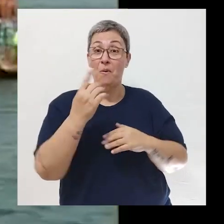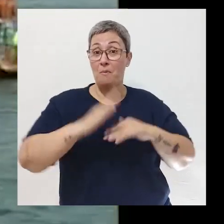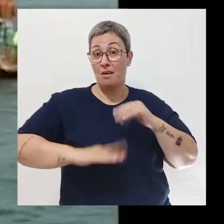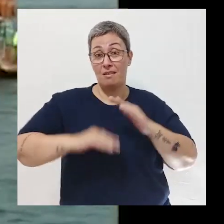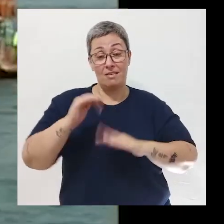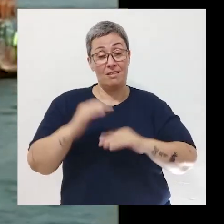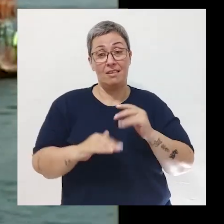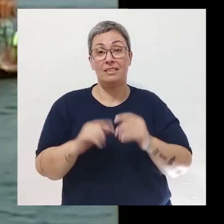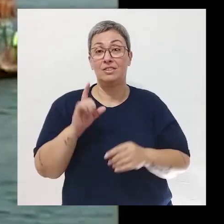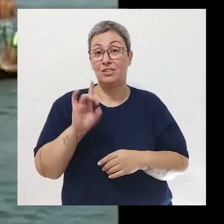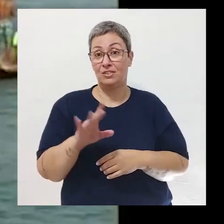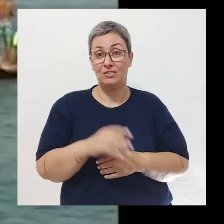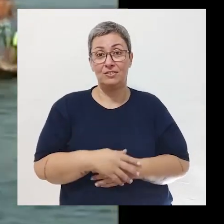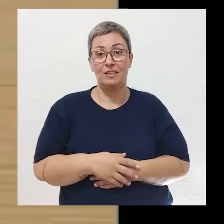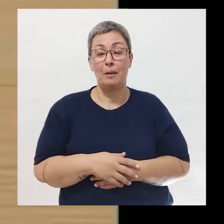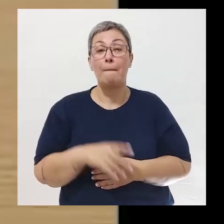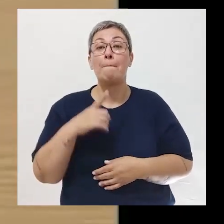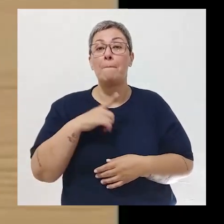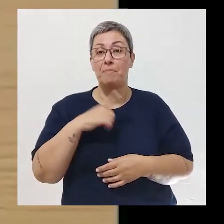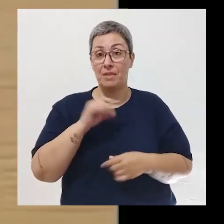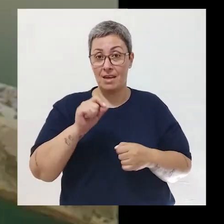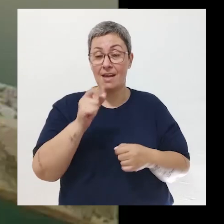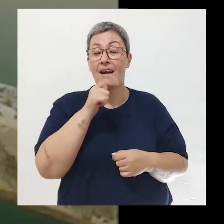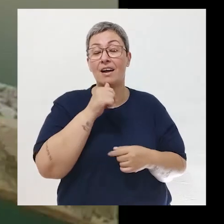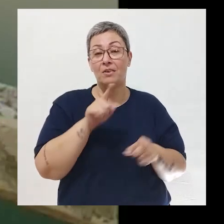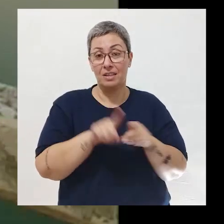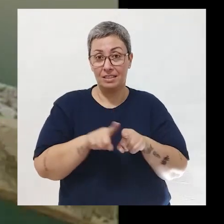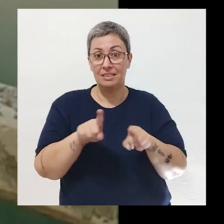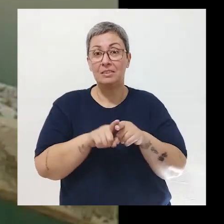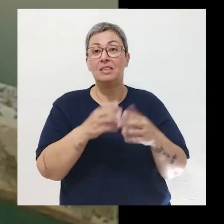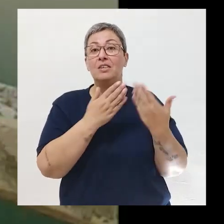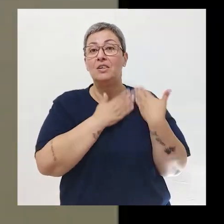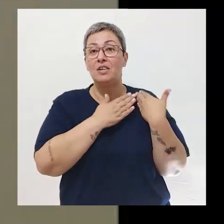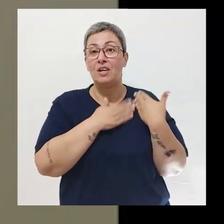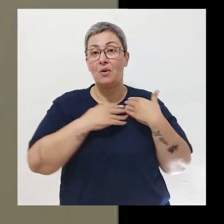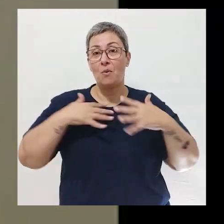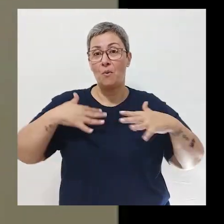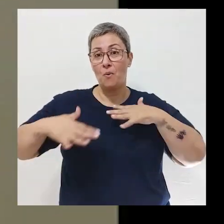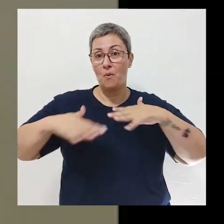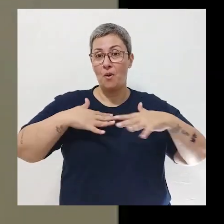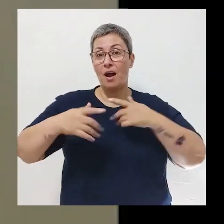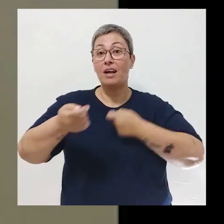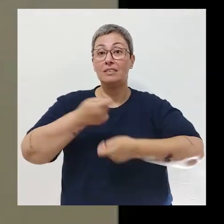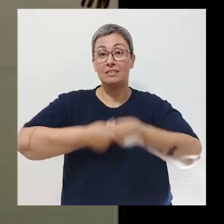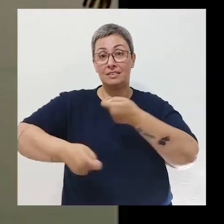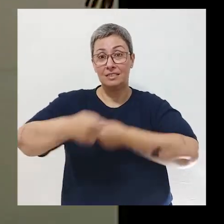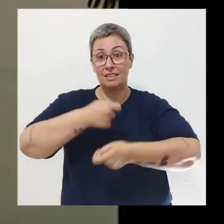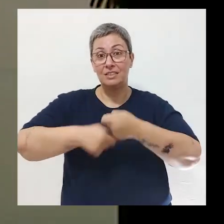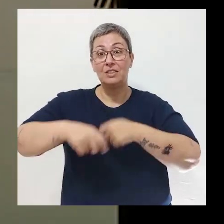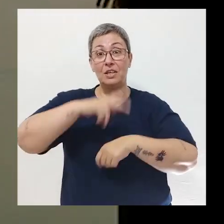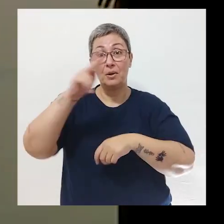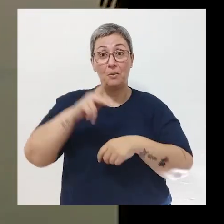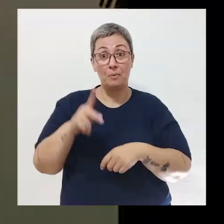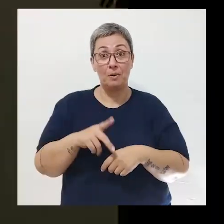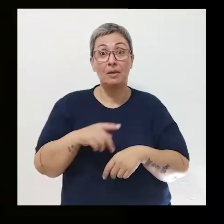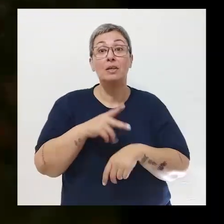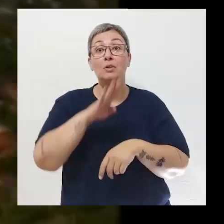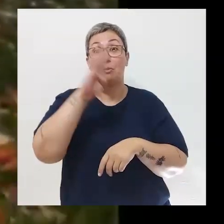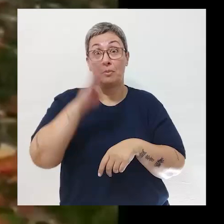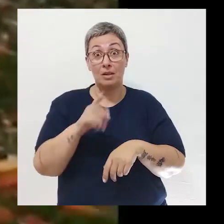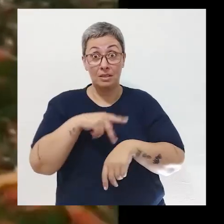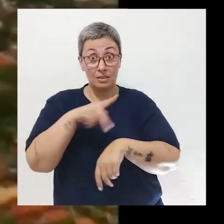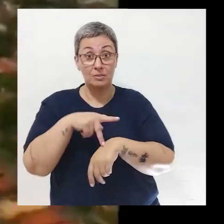rio oferece. Essas águas também são responsáveis por movimentar a economia do país